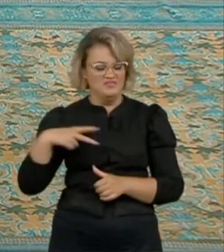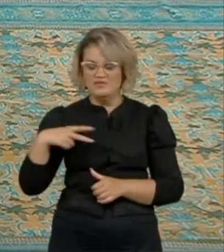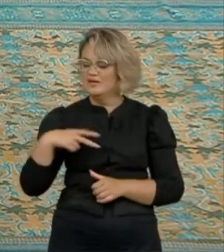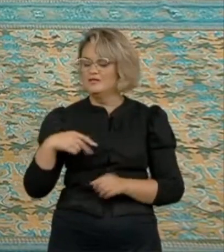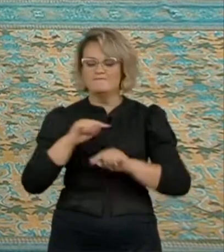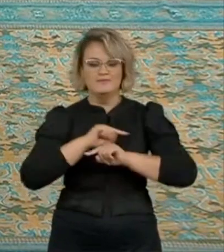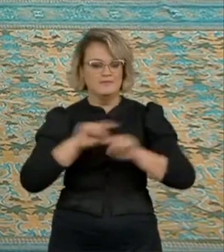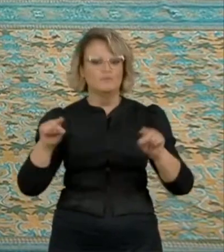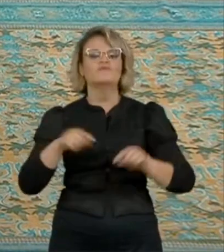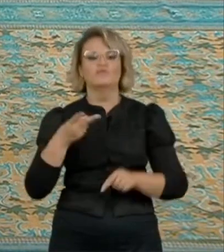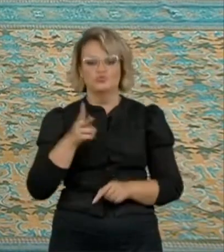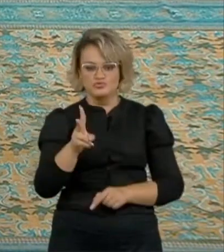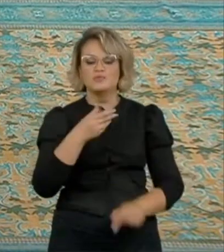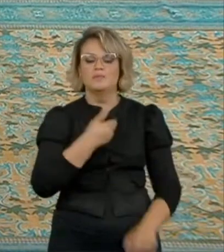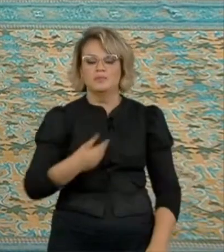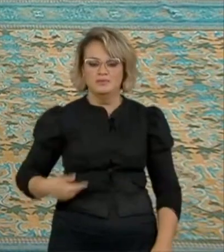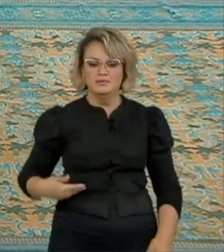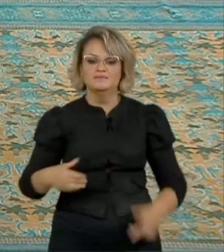e EBC